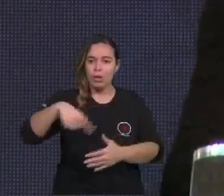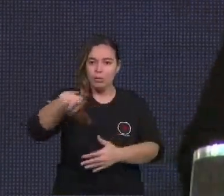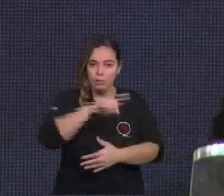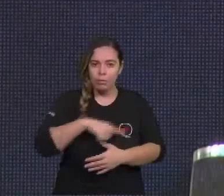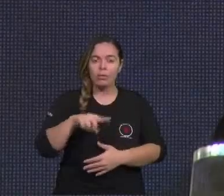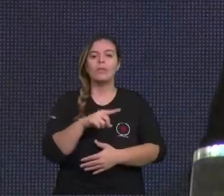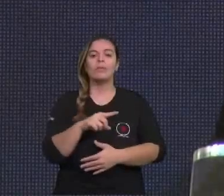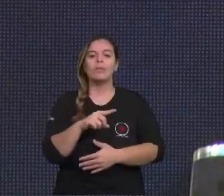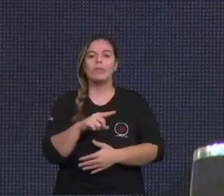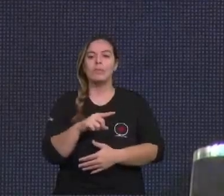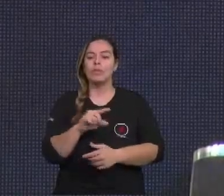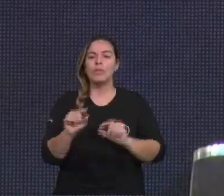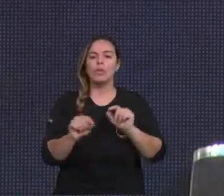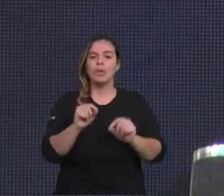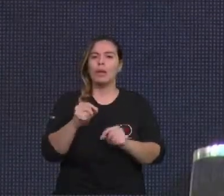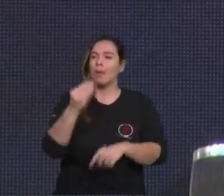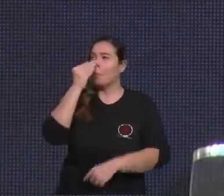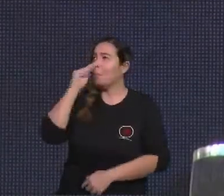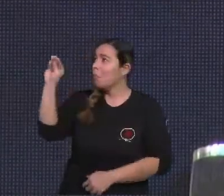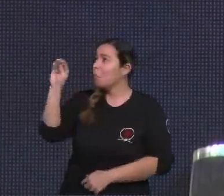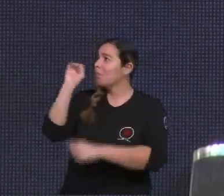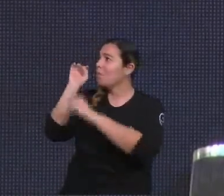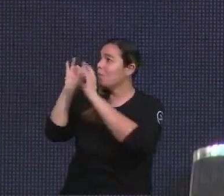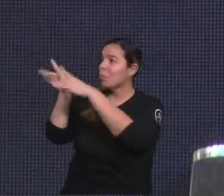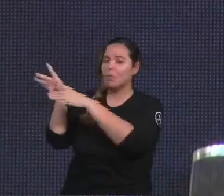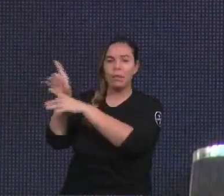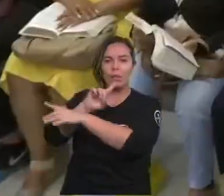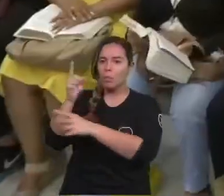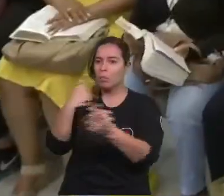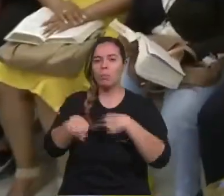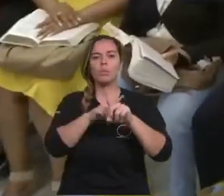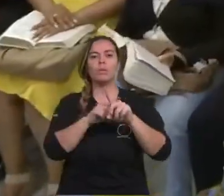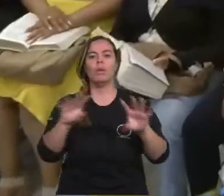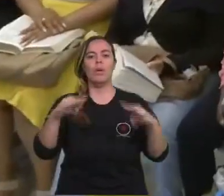não sejais negligentes. Olhe para mim,